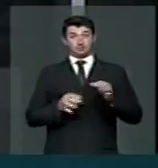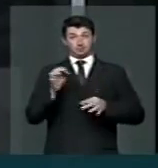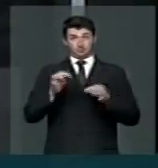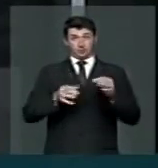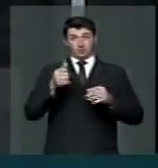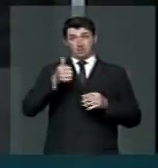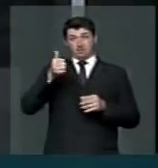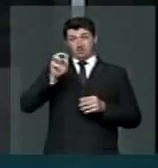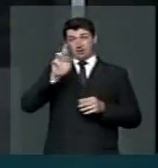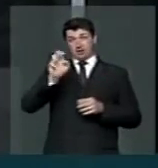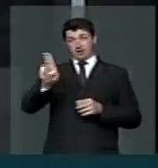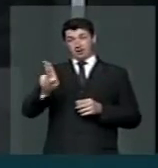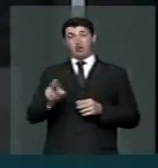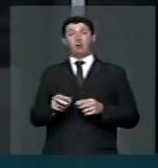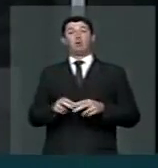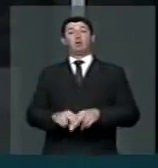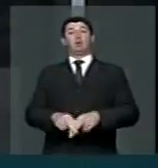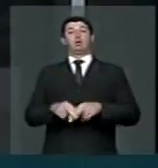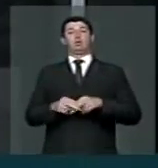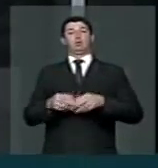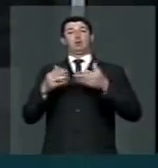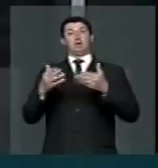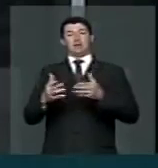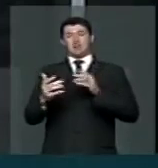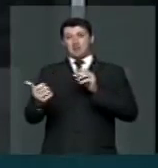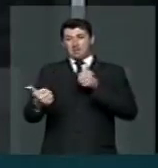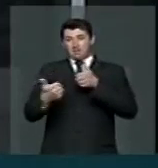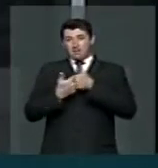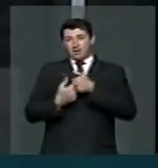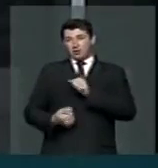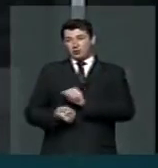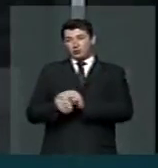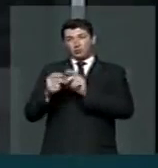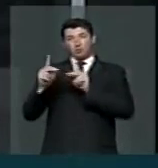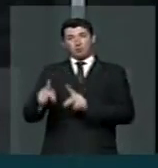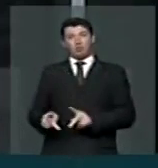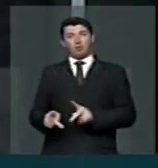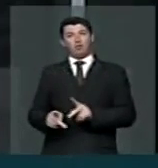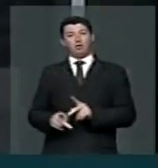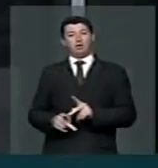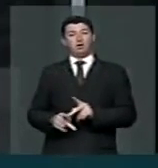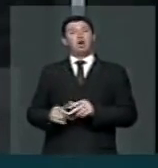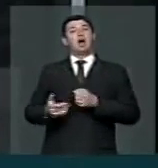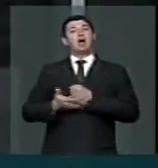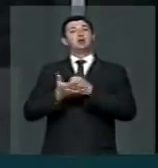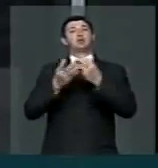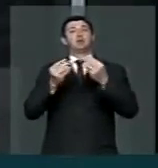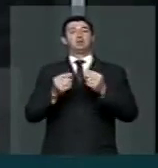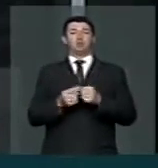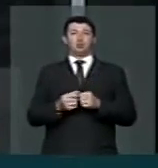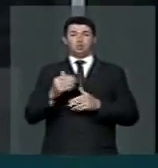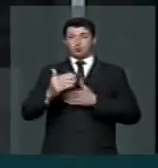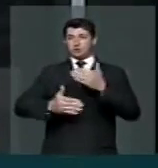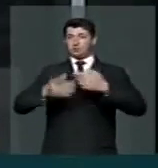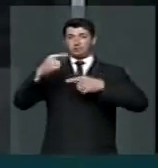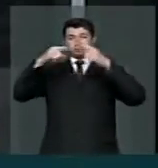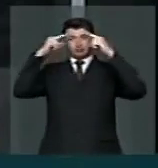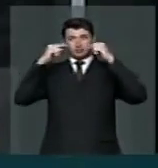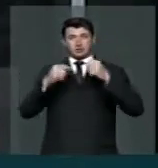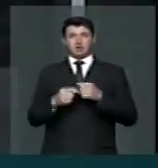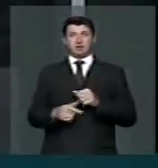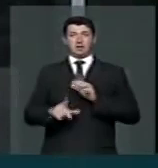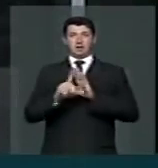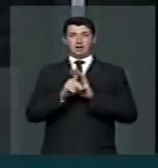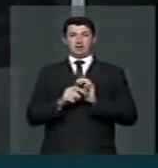de primeiro grau, em decorrência dessa proximidade com a população, em muito colaboram com a própria evolução legislativa.